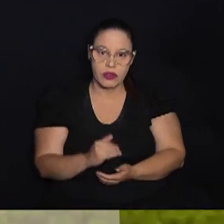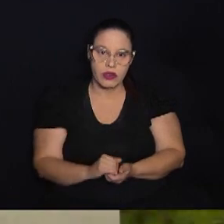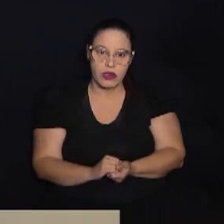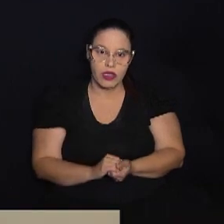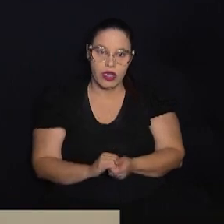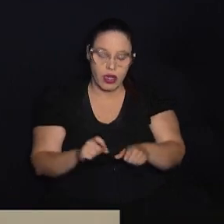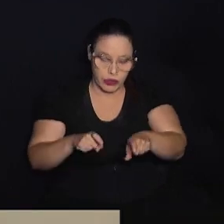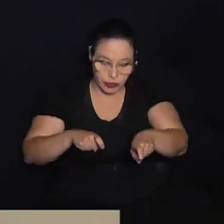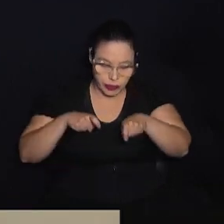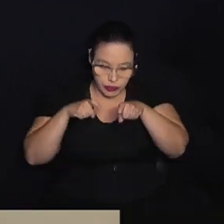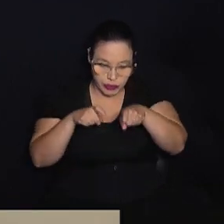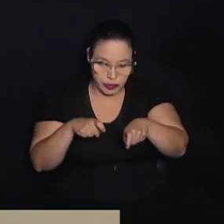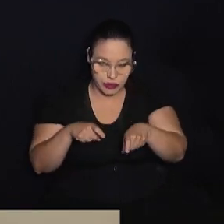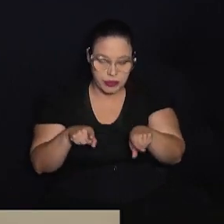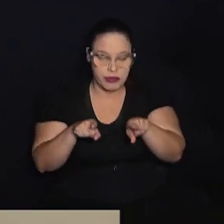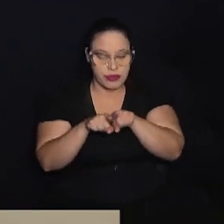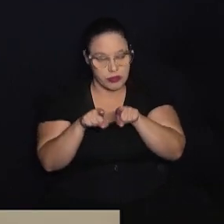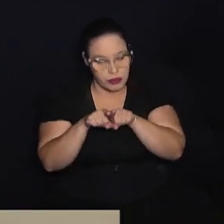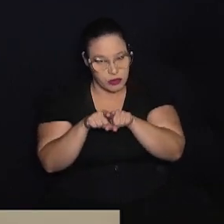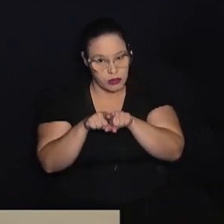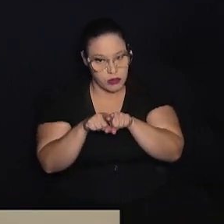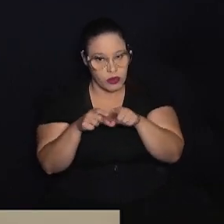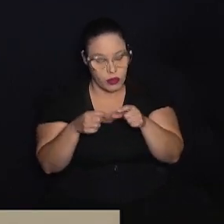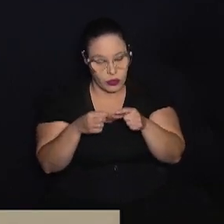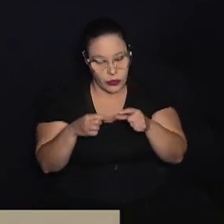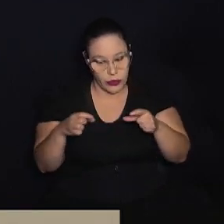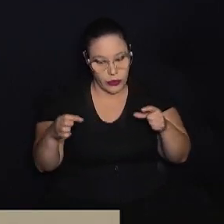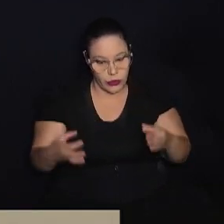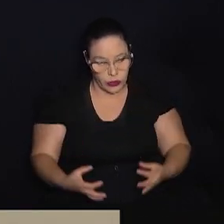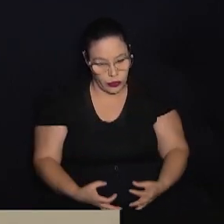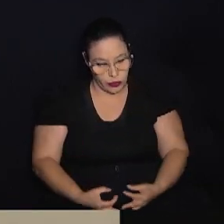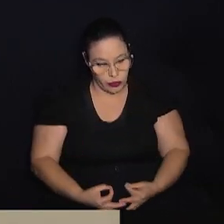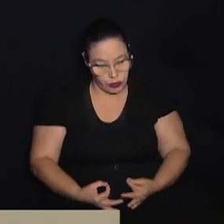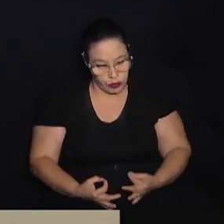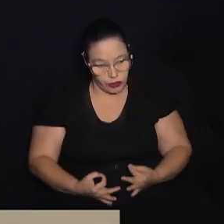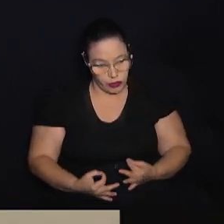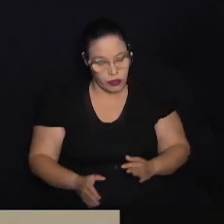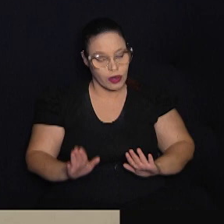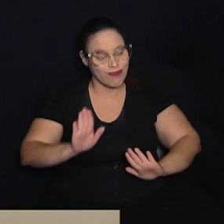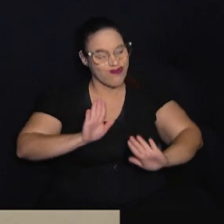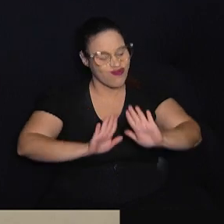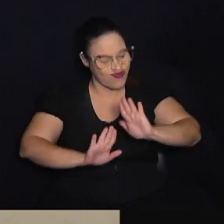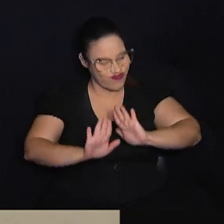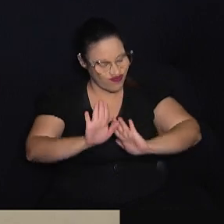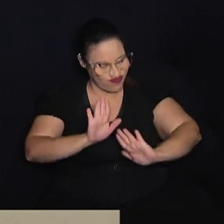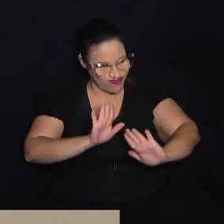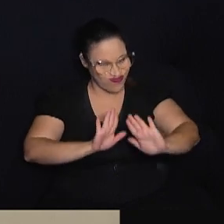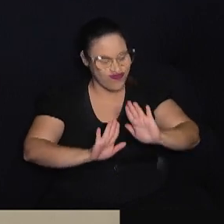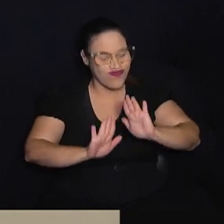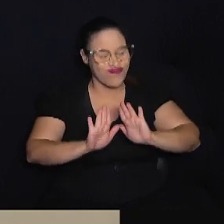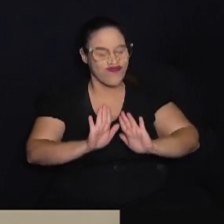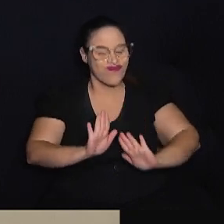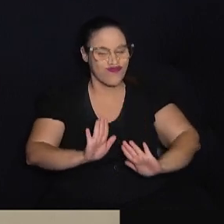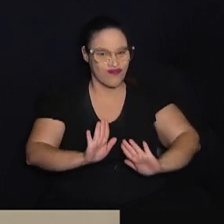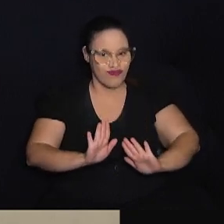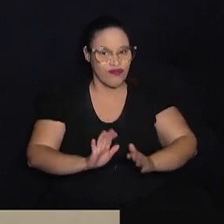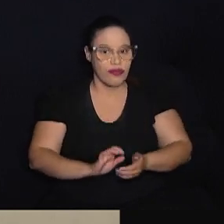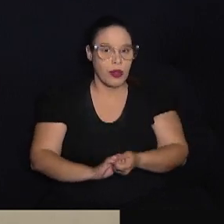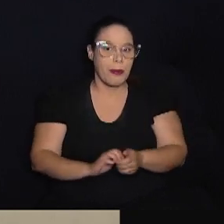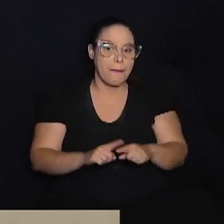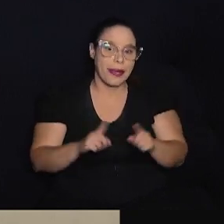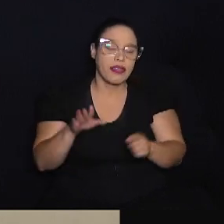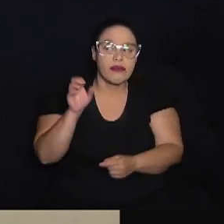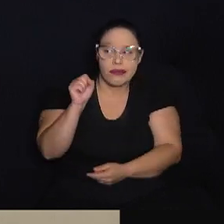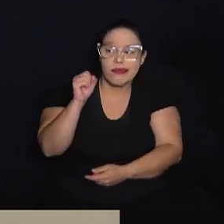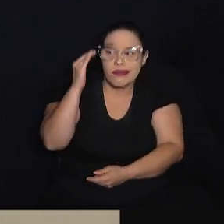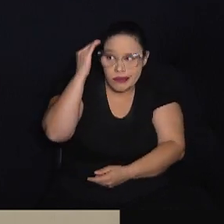roça, eles também aumentam a chance do câncer de bexiga. Então, a gente tem que tomar bastante cuidado com isso. Mas, sim, a gente